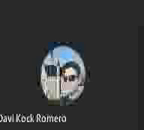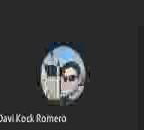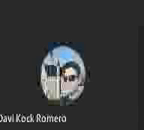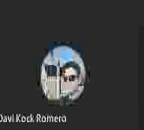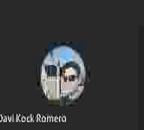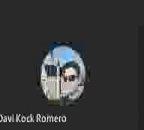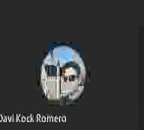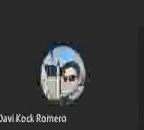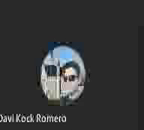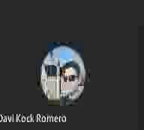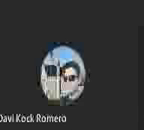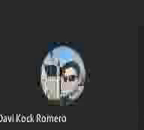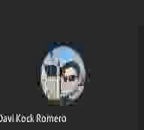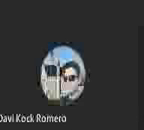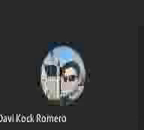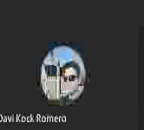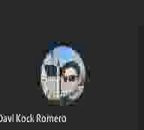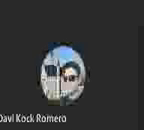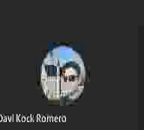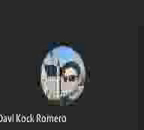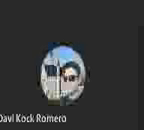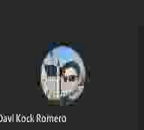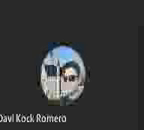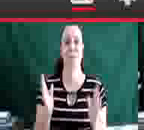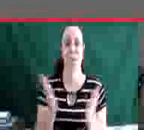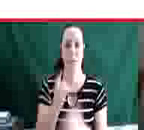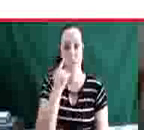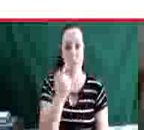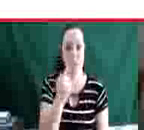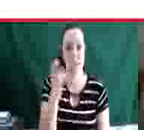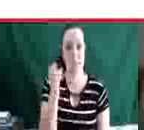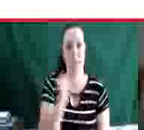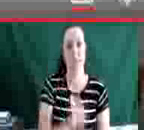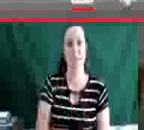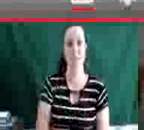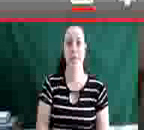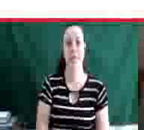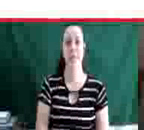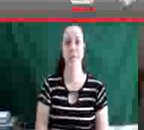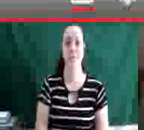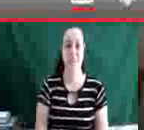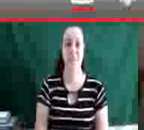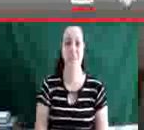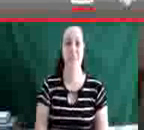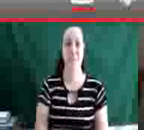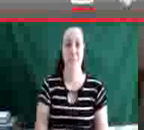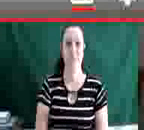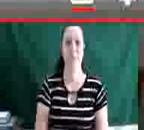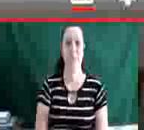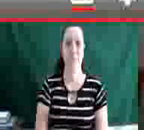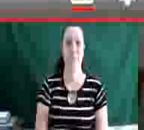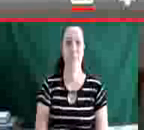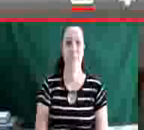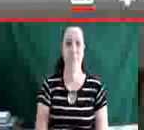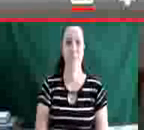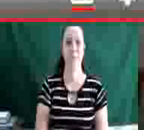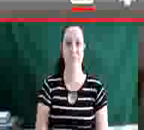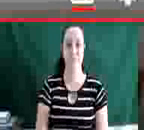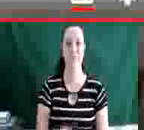pode acontecer? Por exemplo, um banco. Se você tiver com um vírus aqui no seu computador, um cavalo de Troia, um Trojan